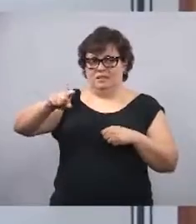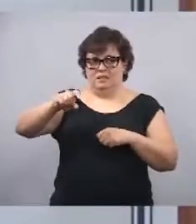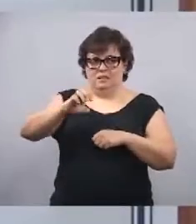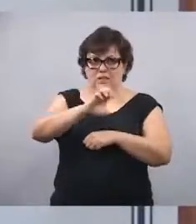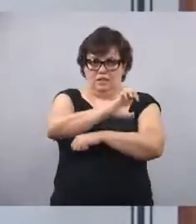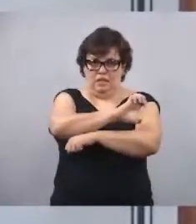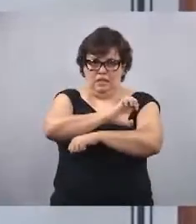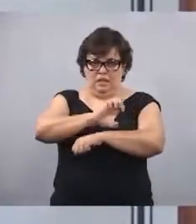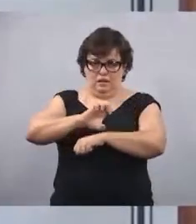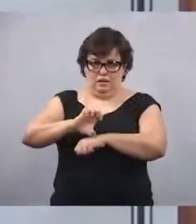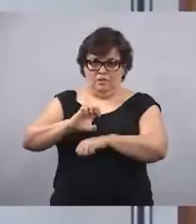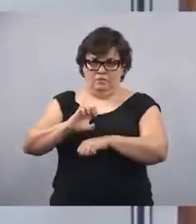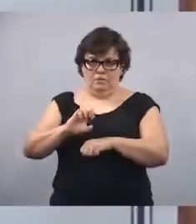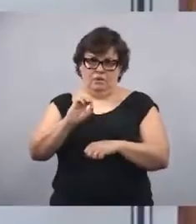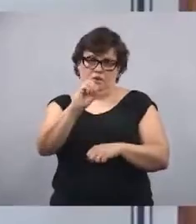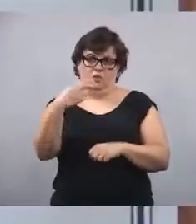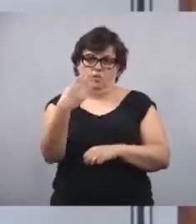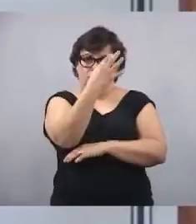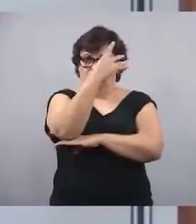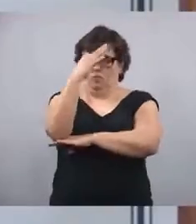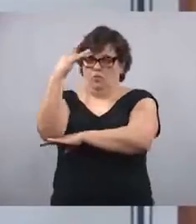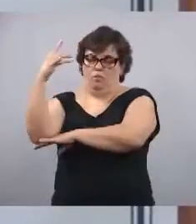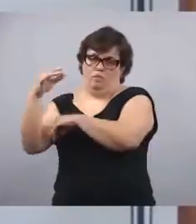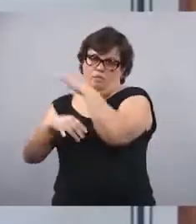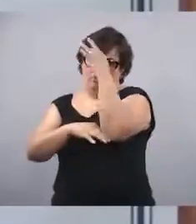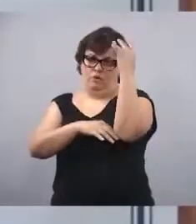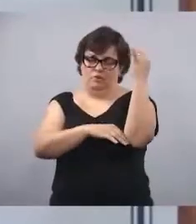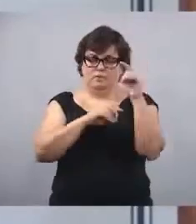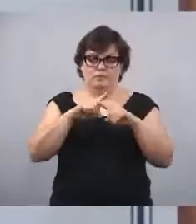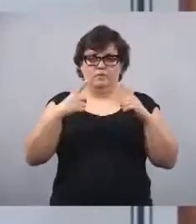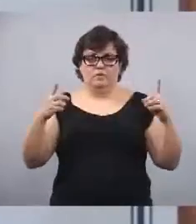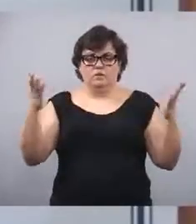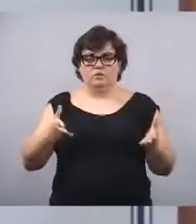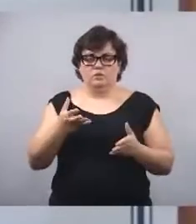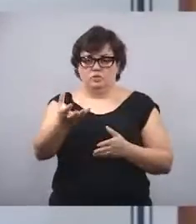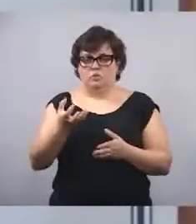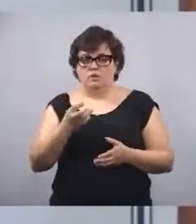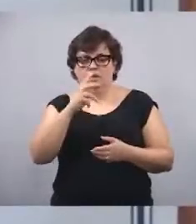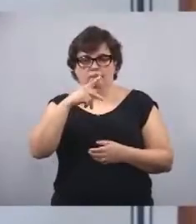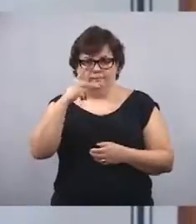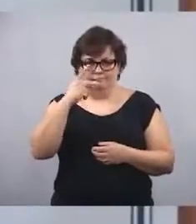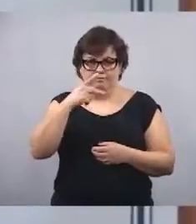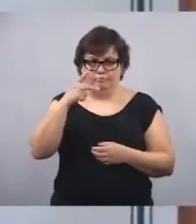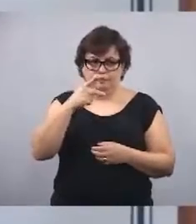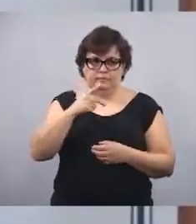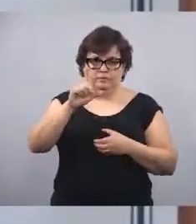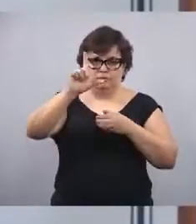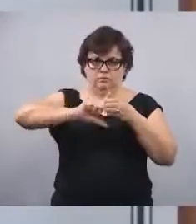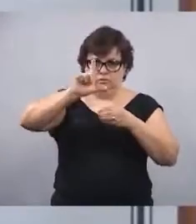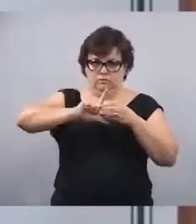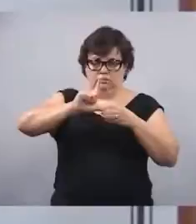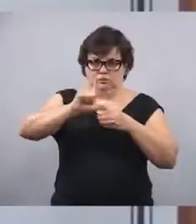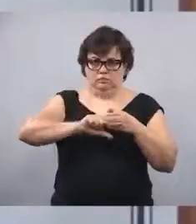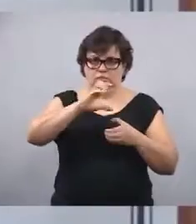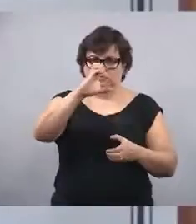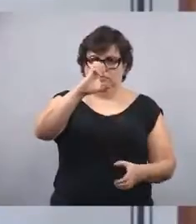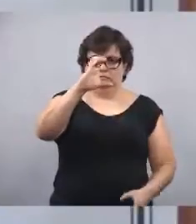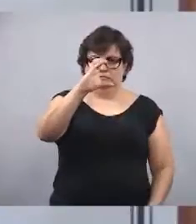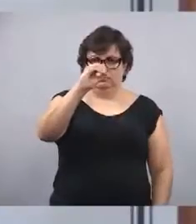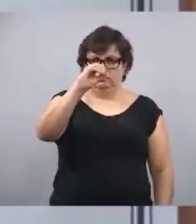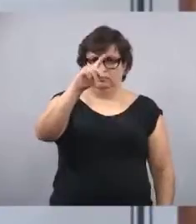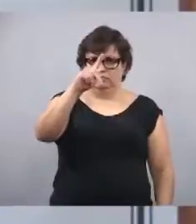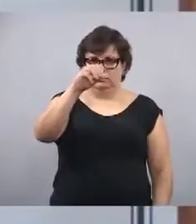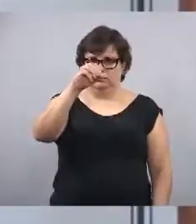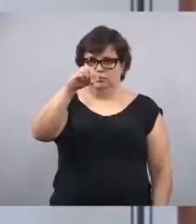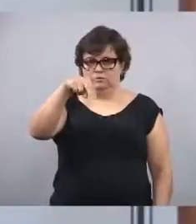tempos chuvosos. Hoje, em especial, quero falar do lixo, da questão do ecoponto, que é o